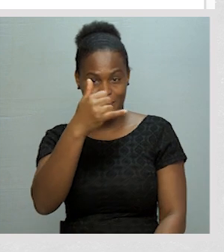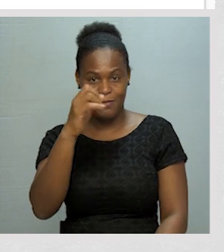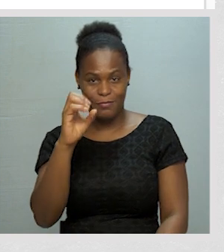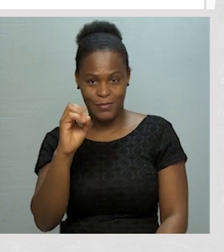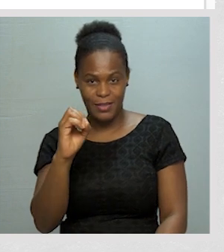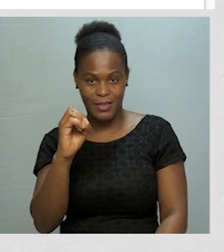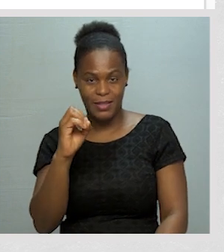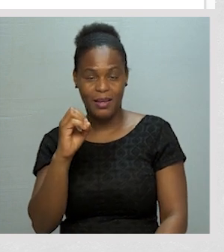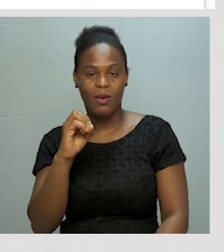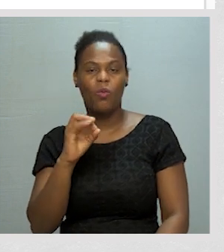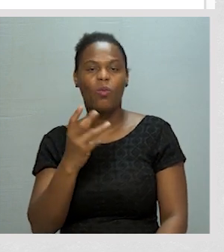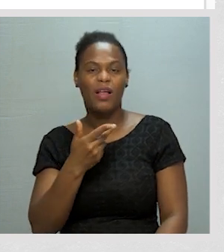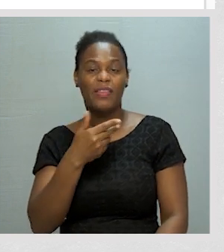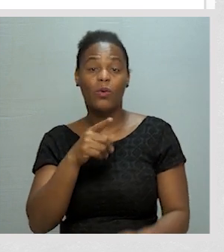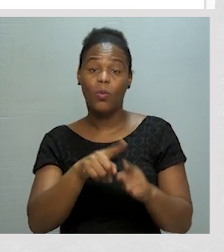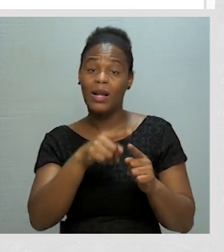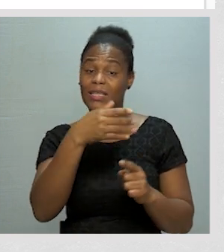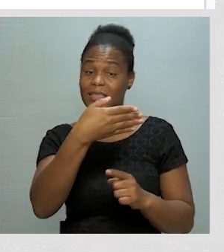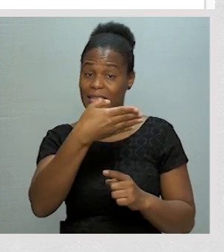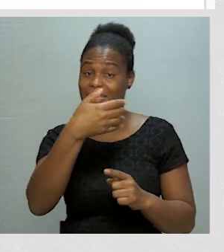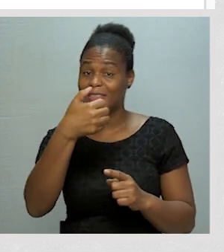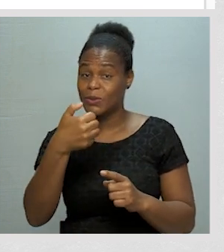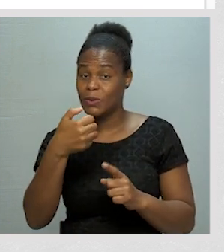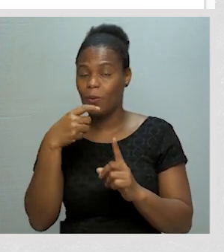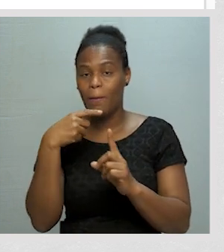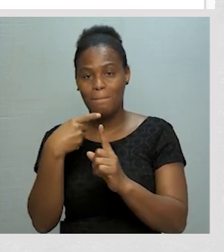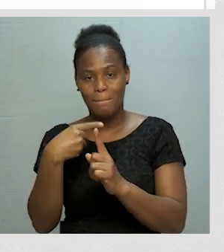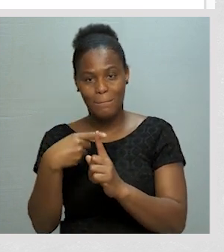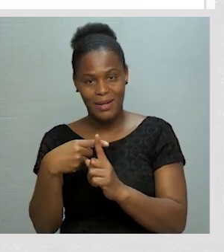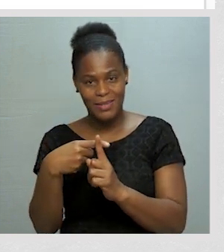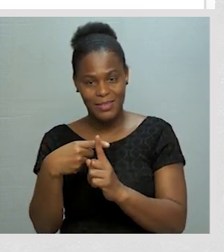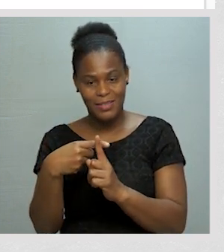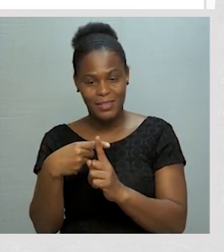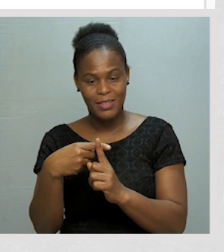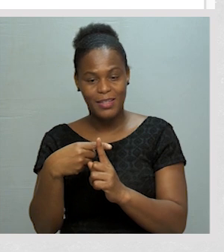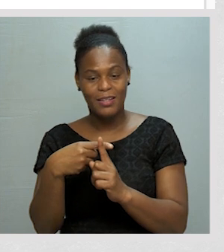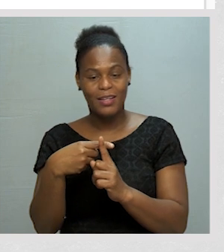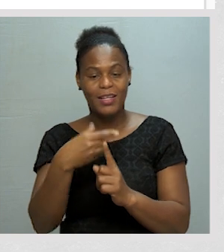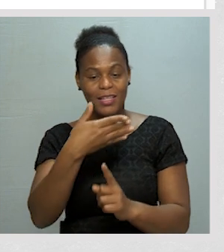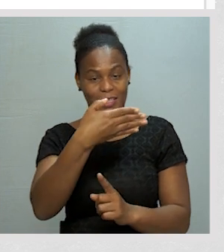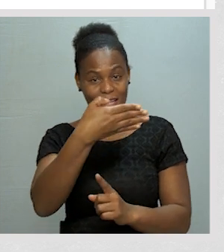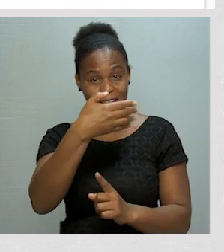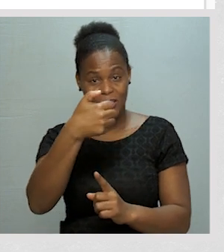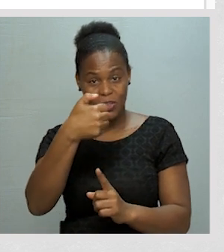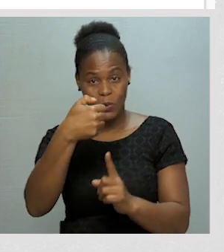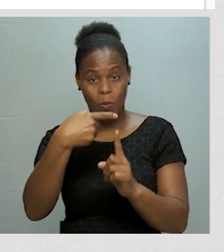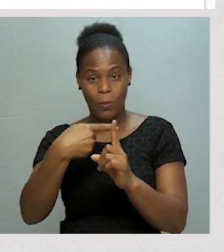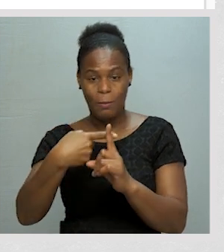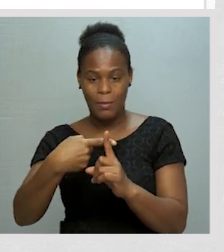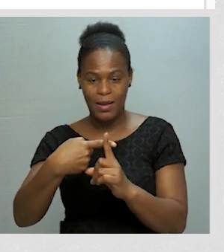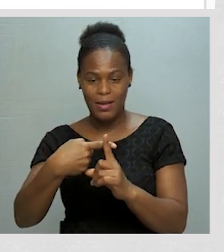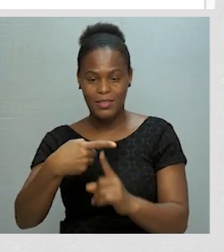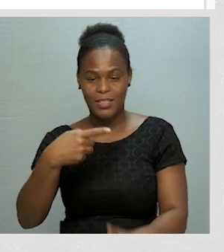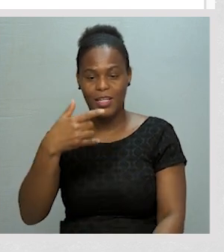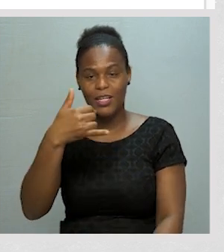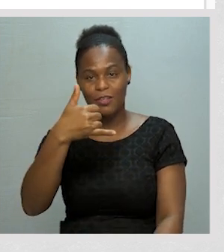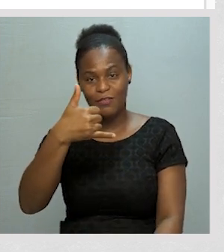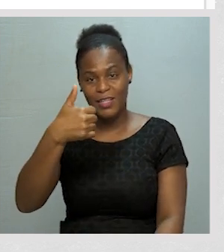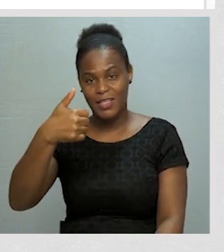mais 40 mais 60. 100. E aqui,